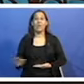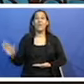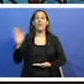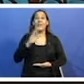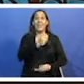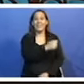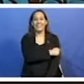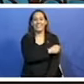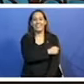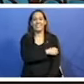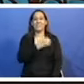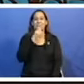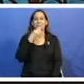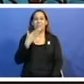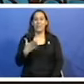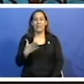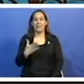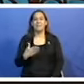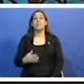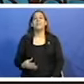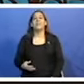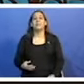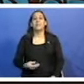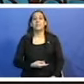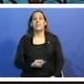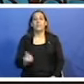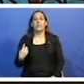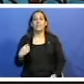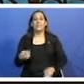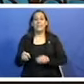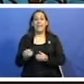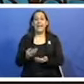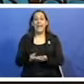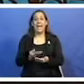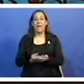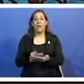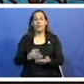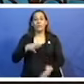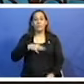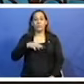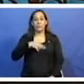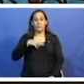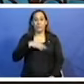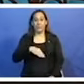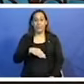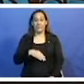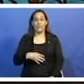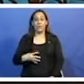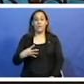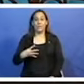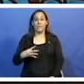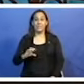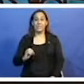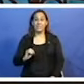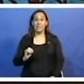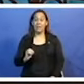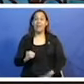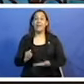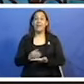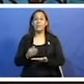Olá, crianças, tudo bem? Vamos lá para a nossa aula de língua portuguesa, ó, já a 40ª aula na